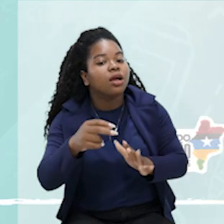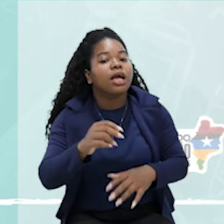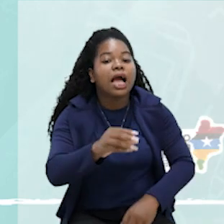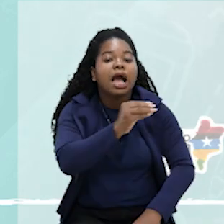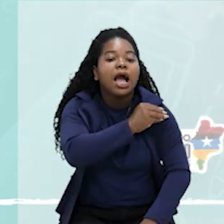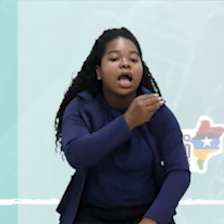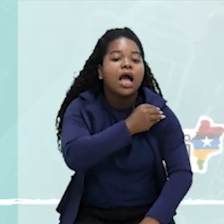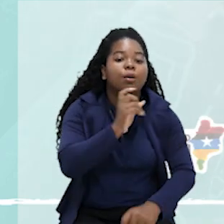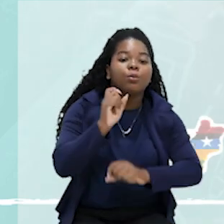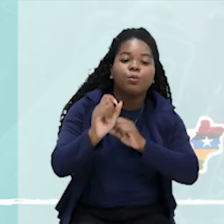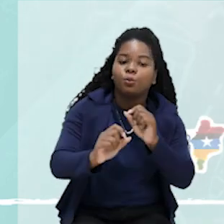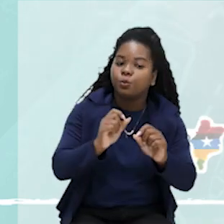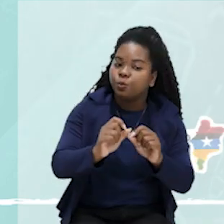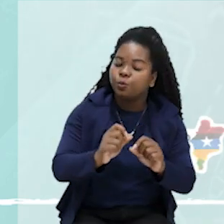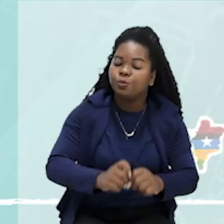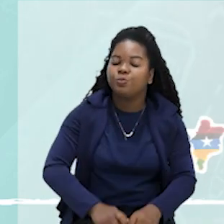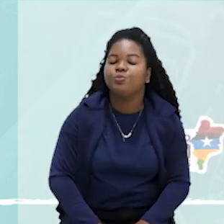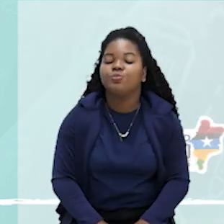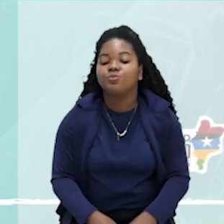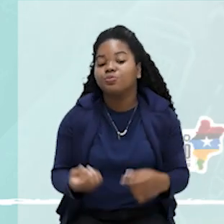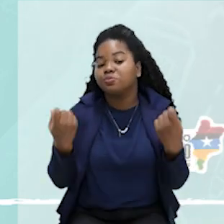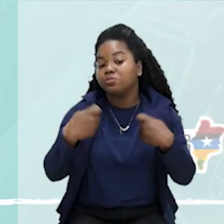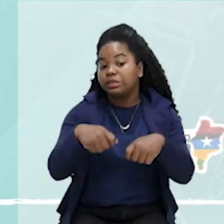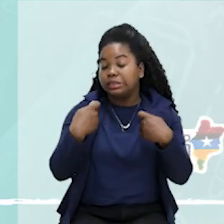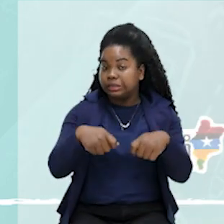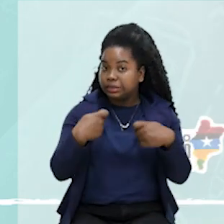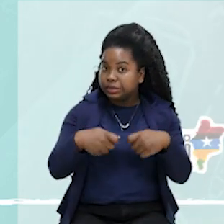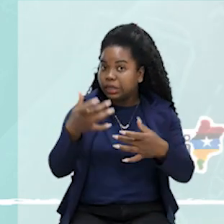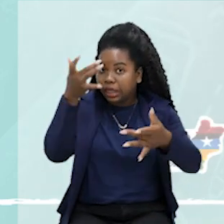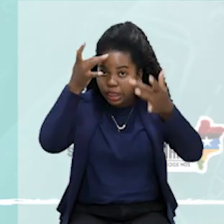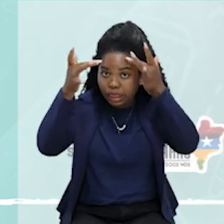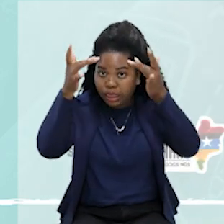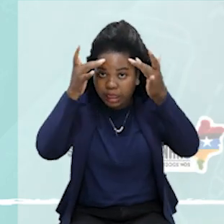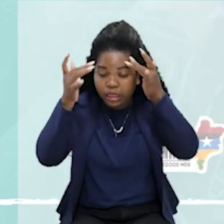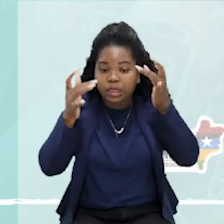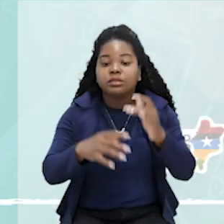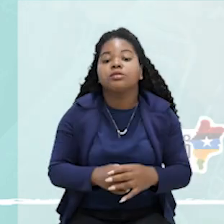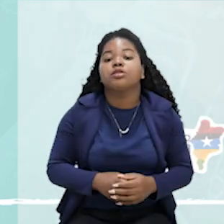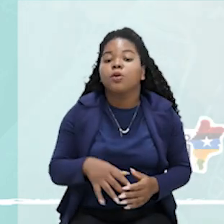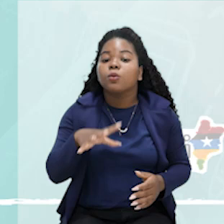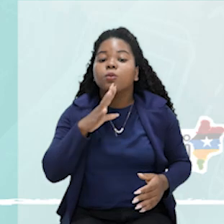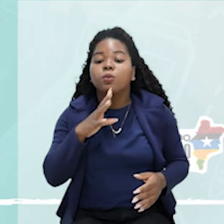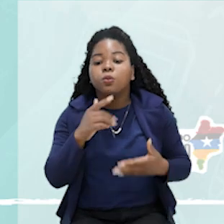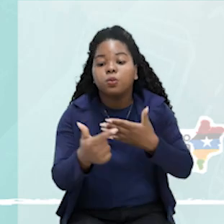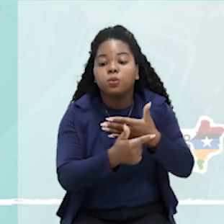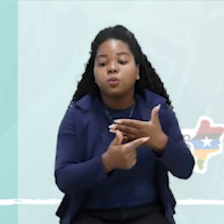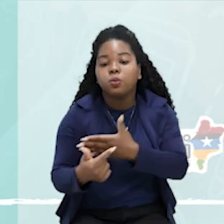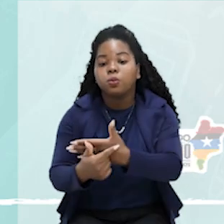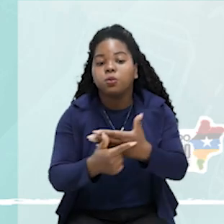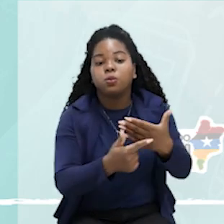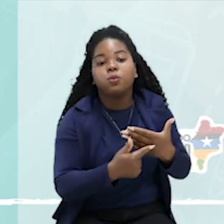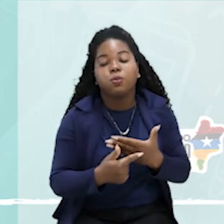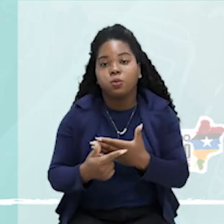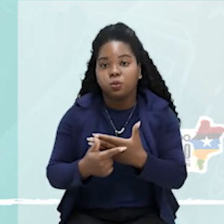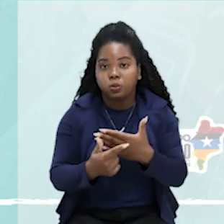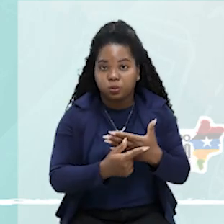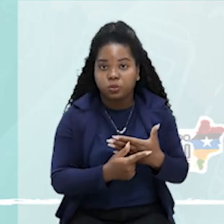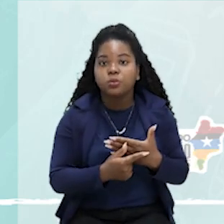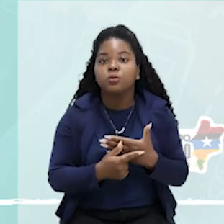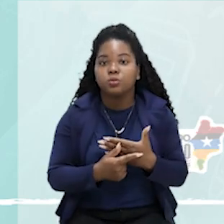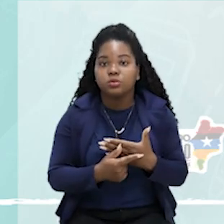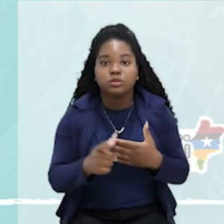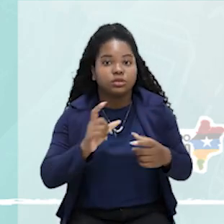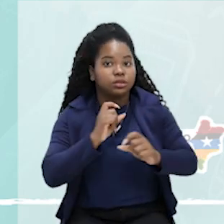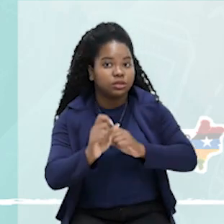Lembrando que a gente precisa dominar o reconhecimento das funções orgânicas então nós temos